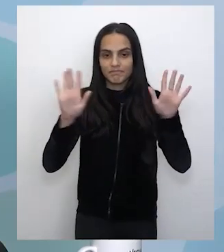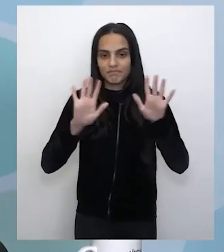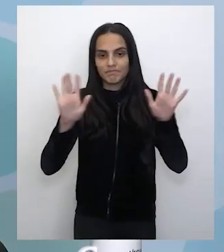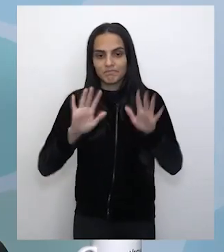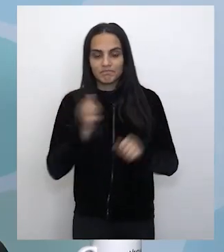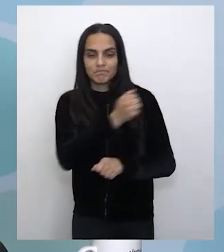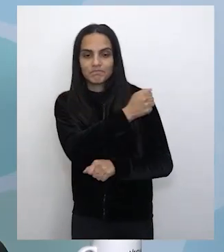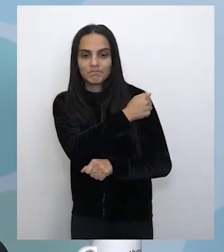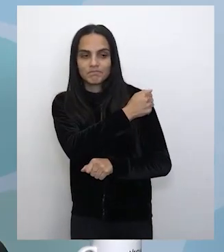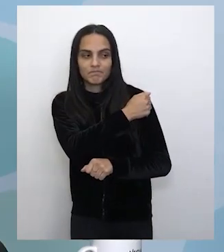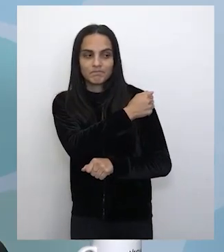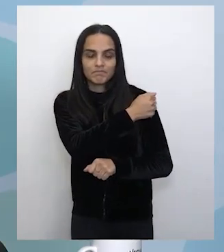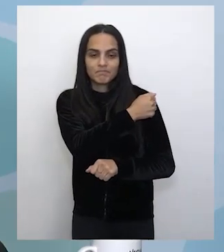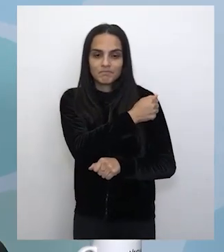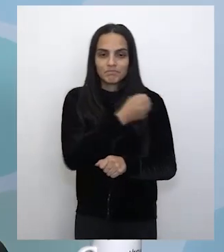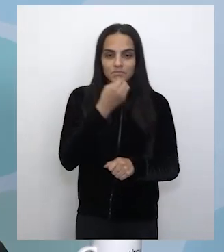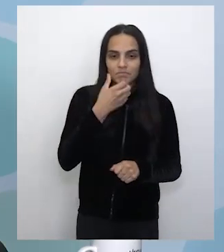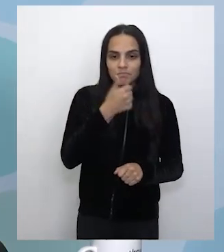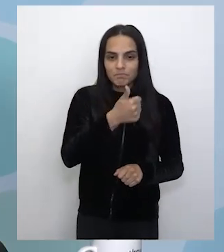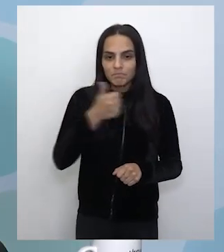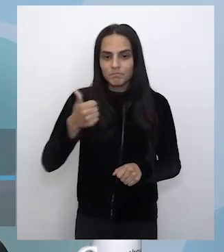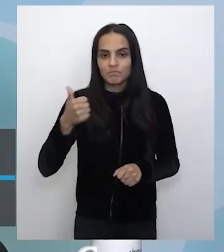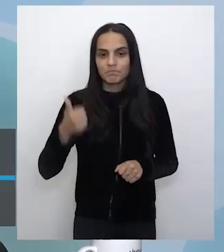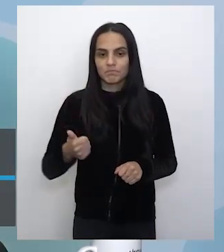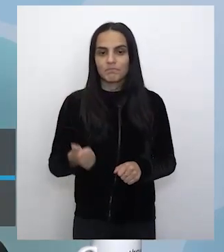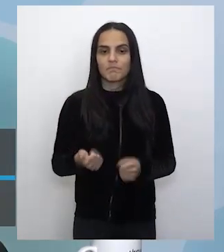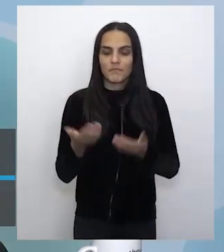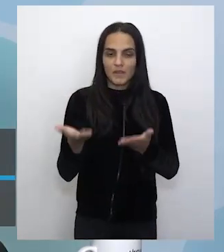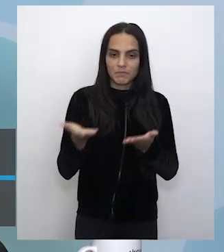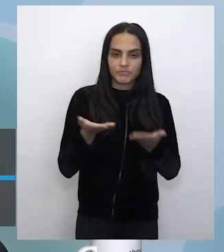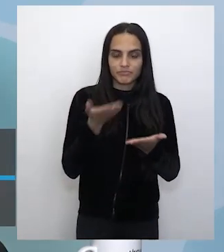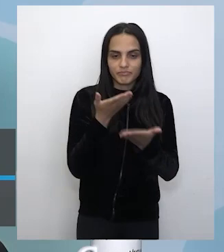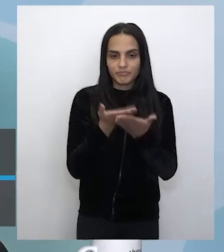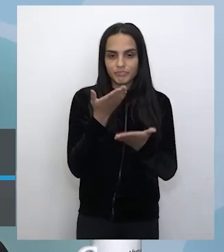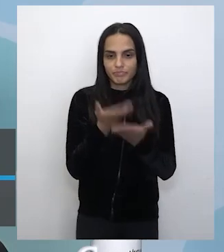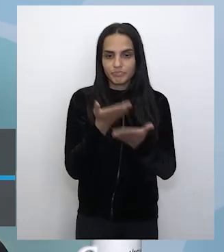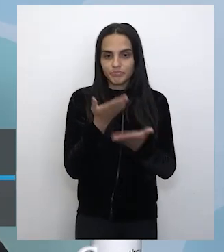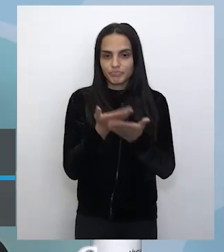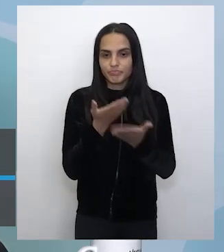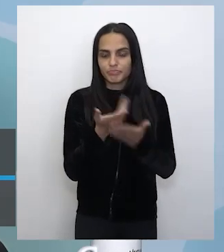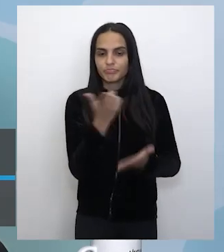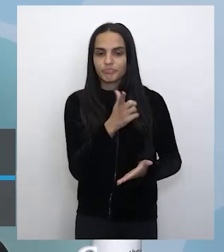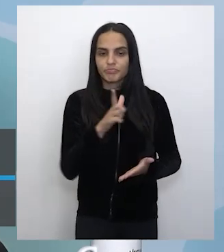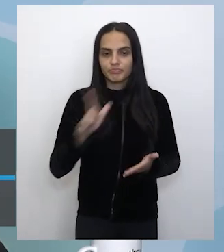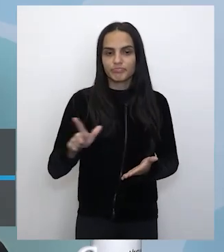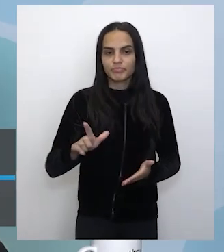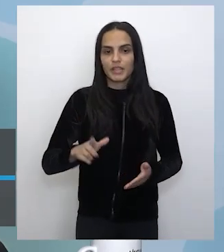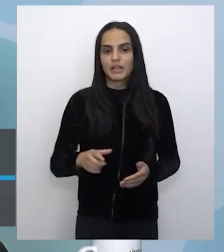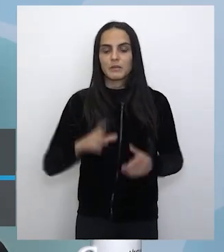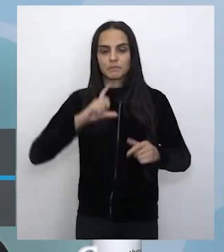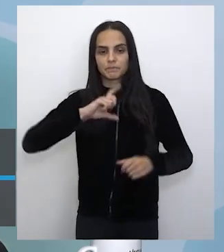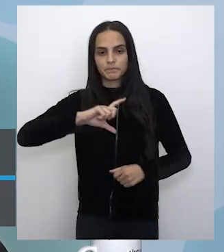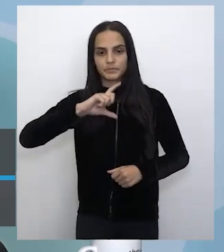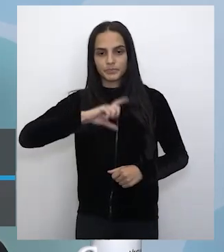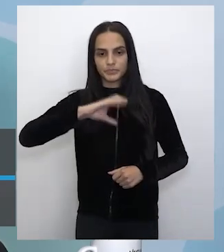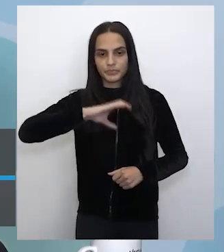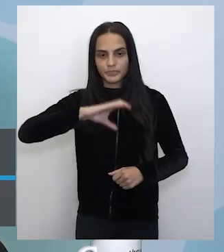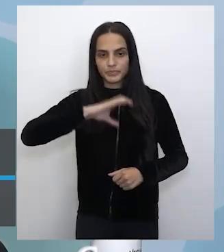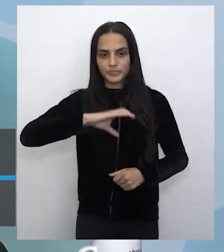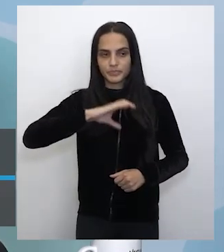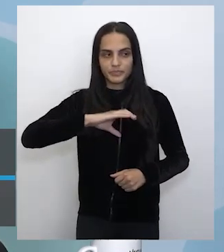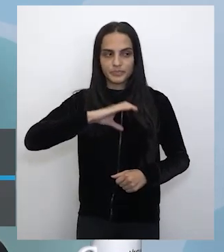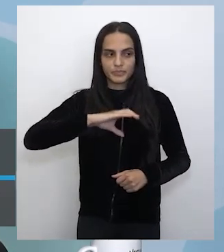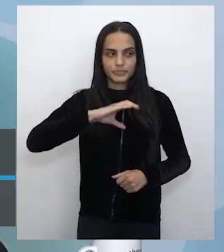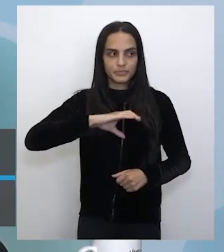queridíssimo estudante da EJA, tudo bem com você? Estamos aqui para mais uma aula inédita de língua portuguesa. Estamos aqui nos despedindo